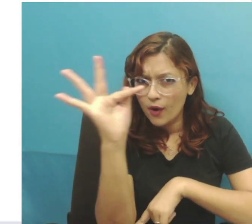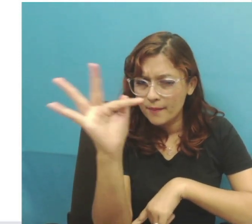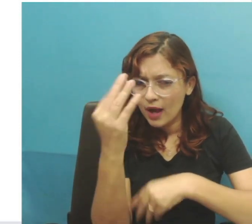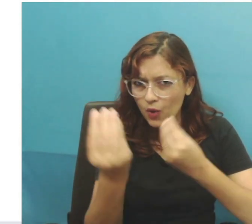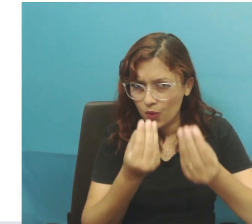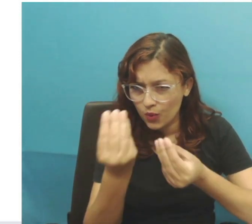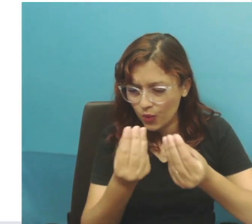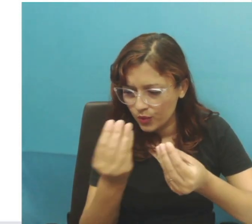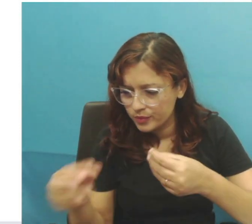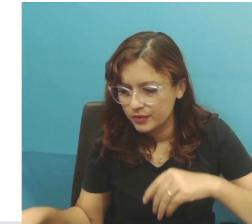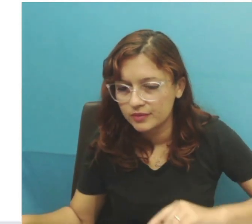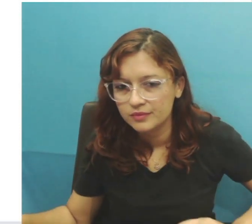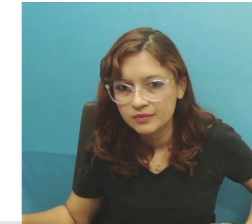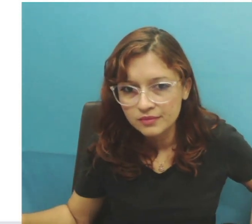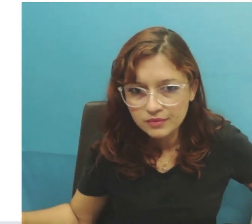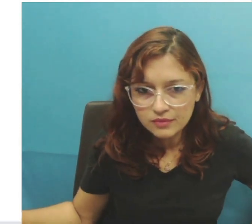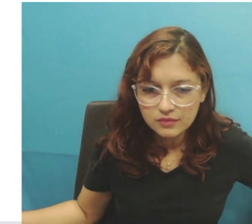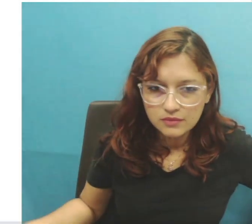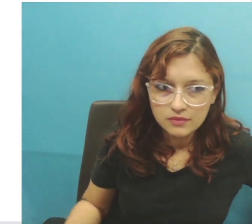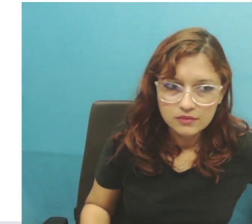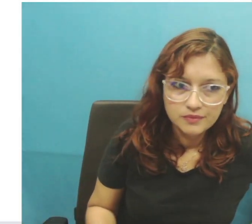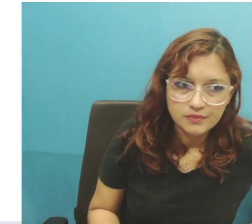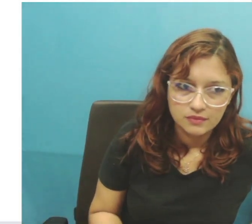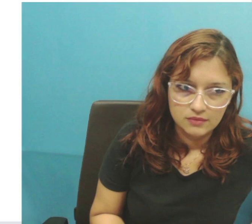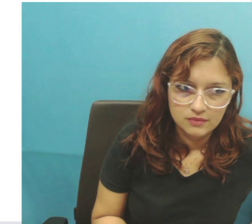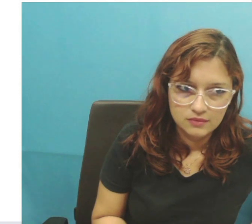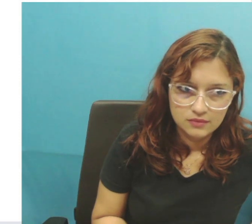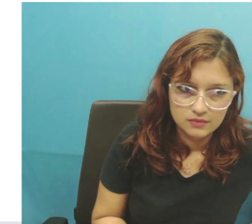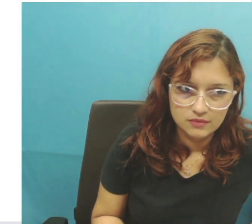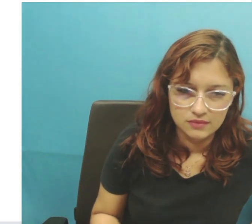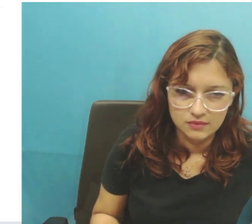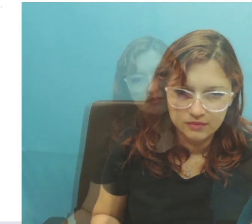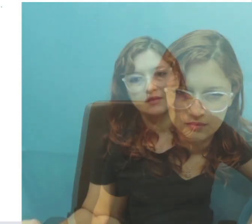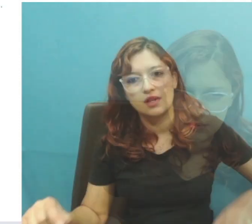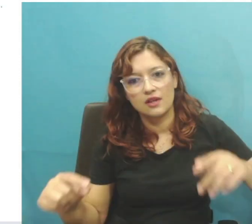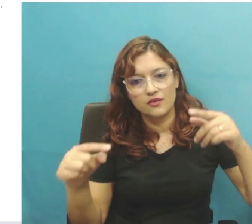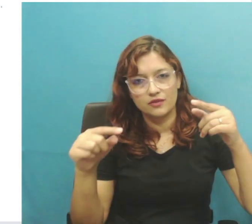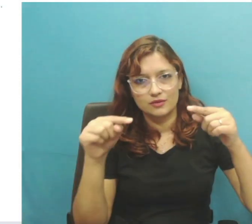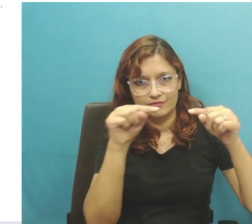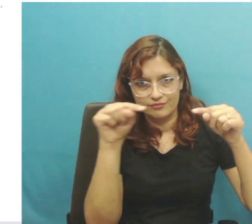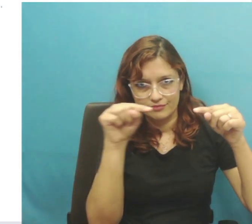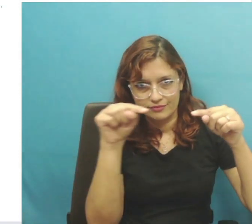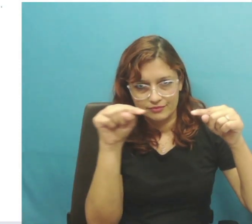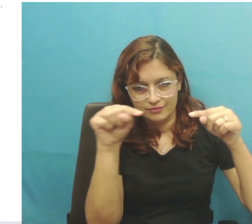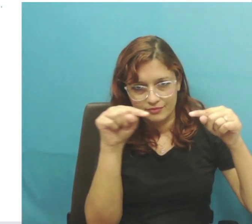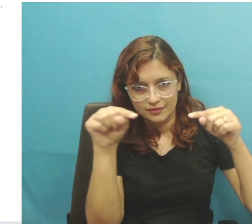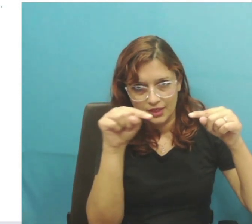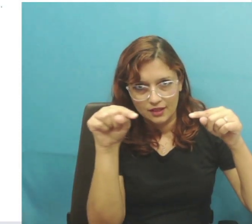Esse é o uso informal. O uso formal seria como?